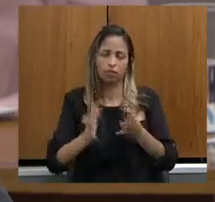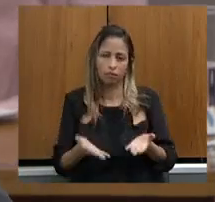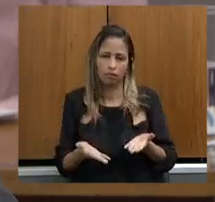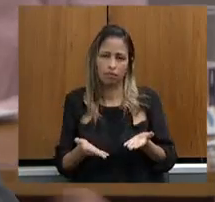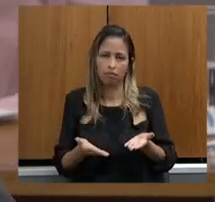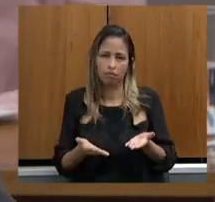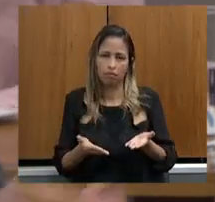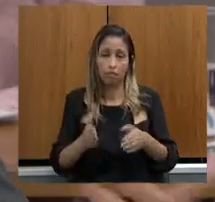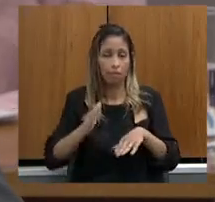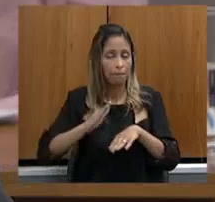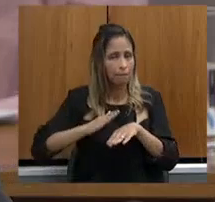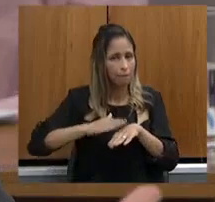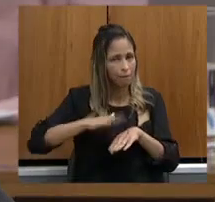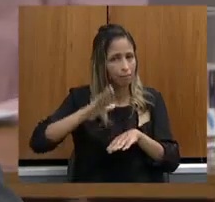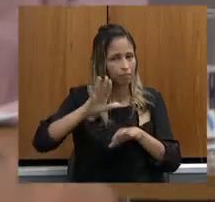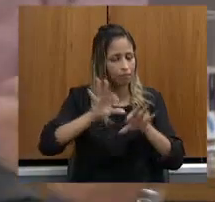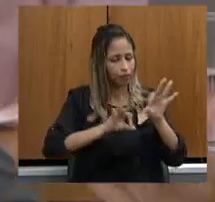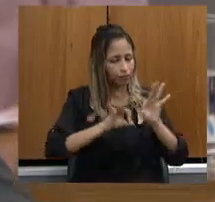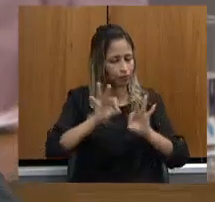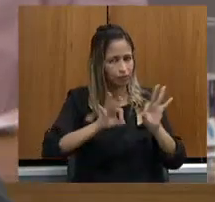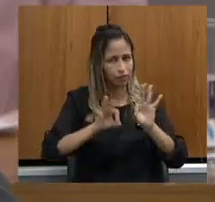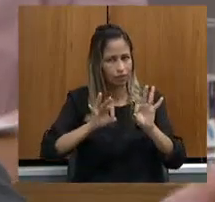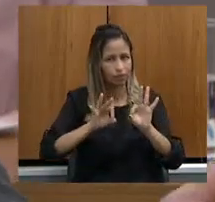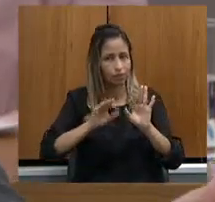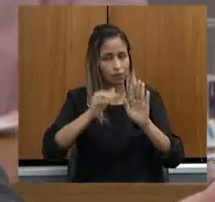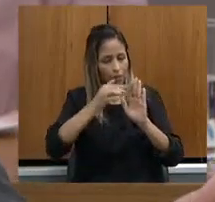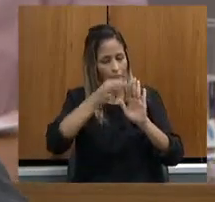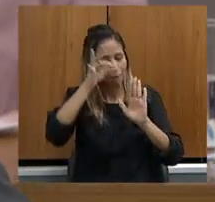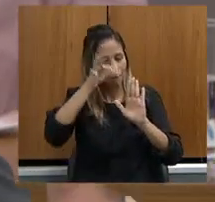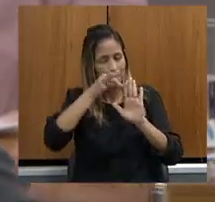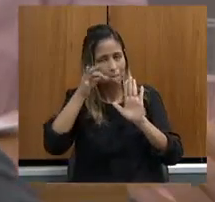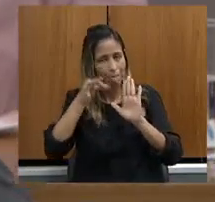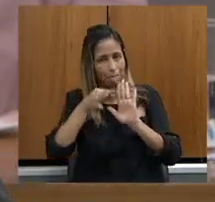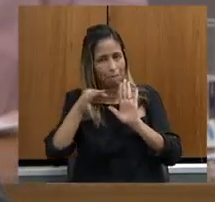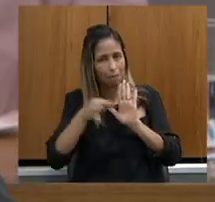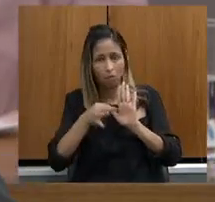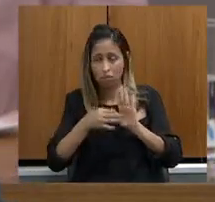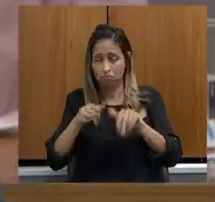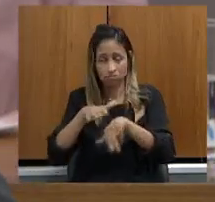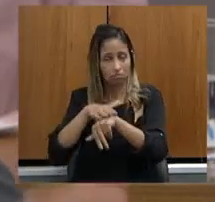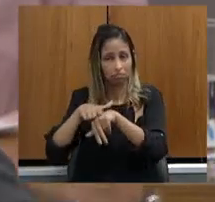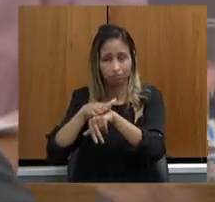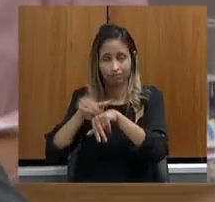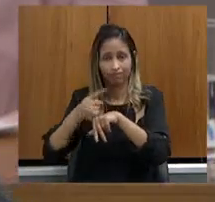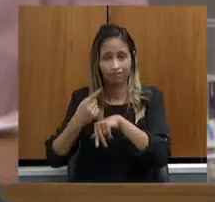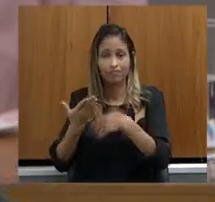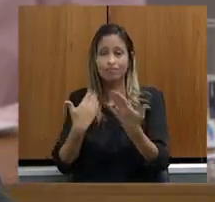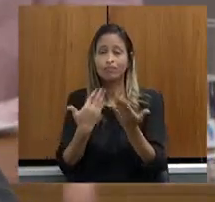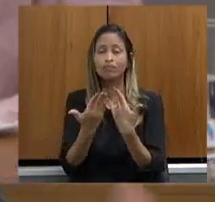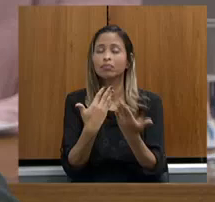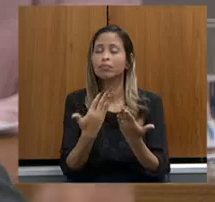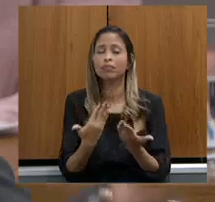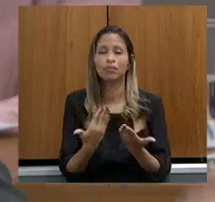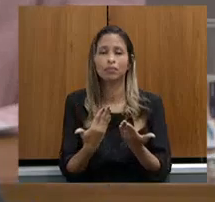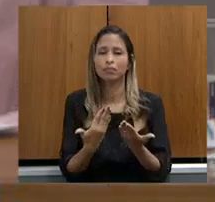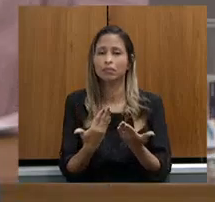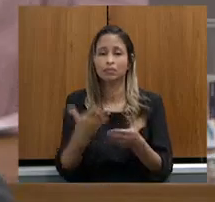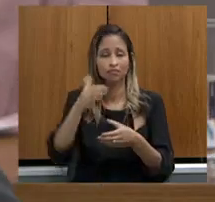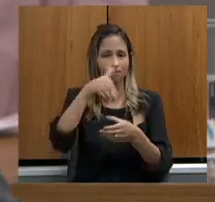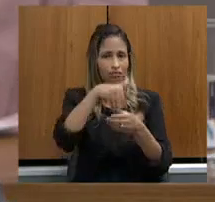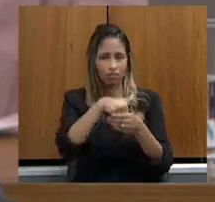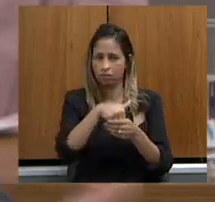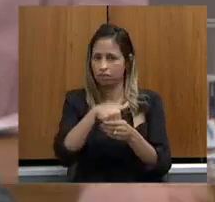mas uma vez que os projetos eles não são pautados não são discutidos não são debatidos e não são